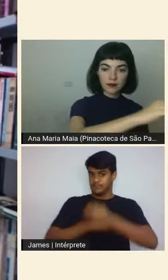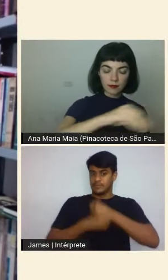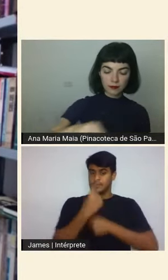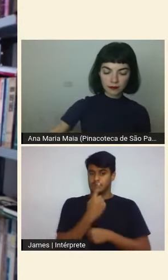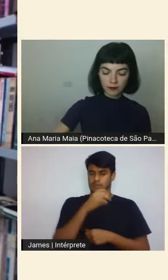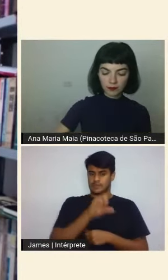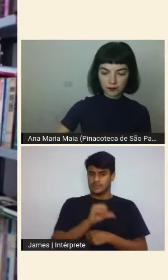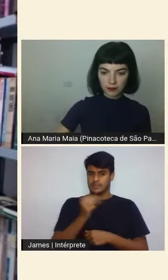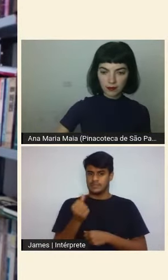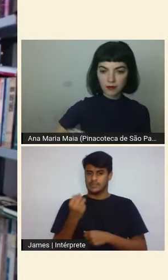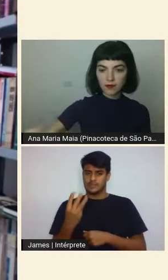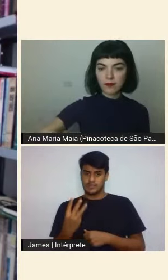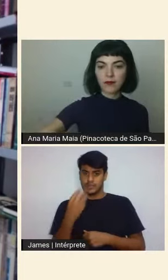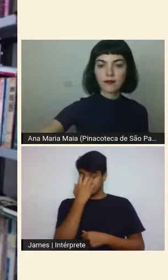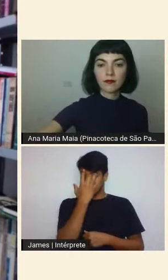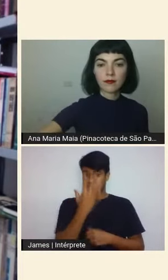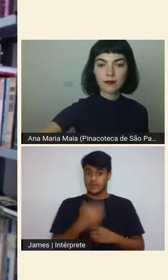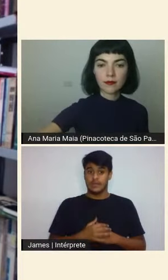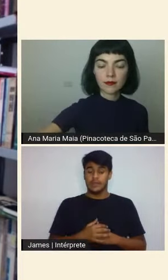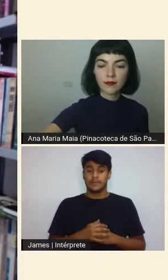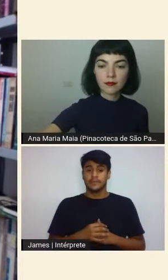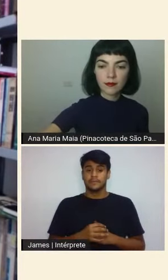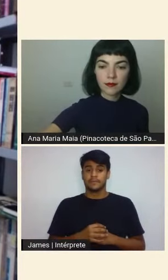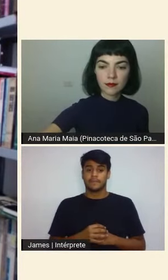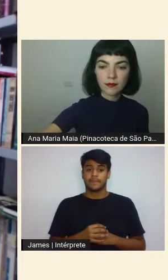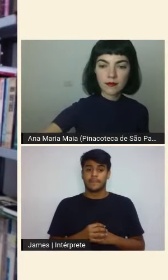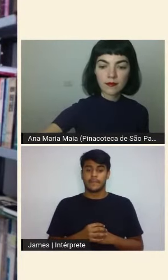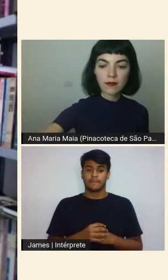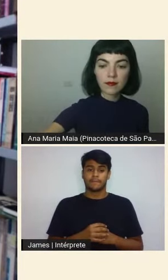1976, o Gilberto Freire